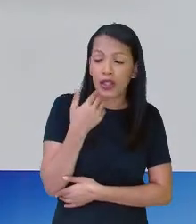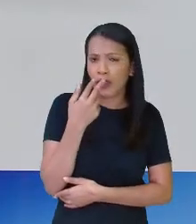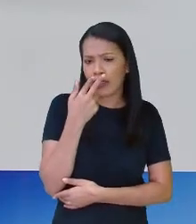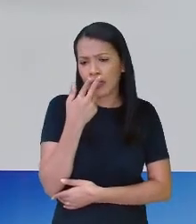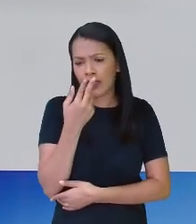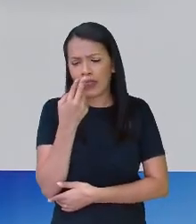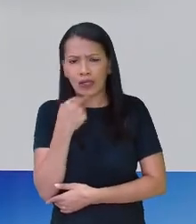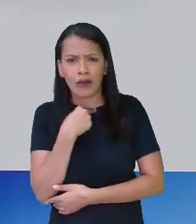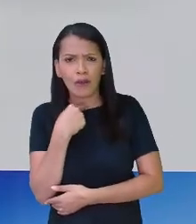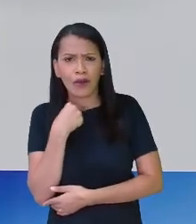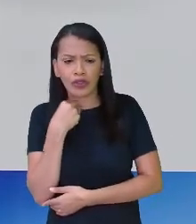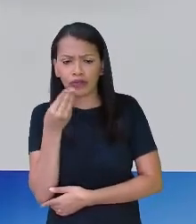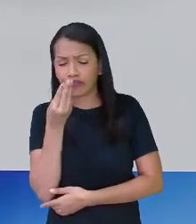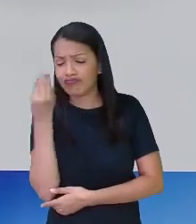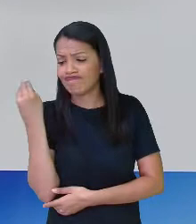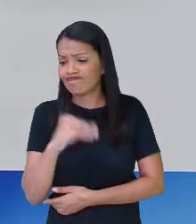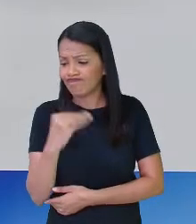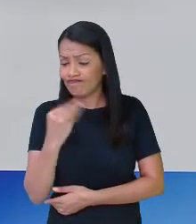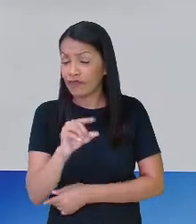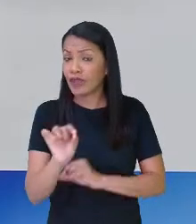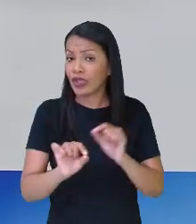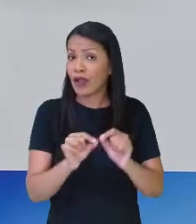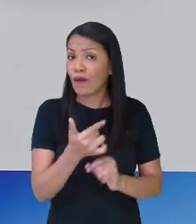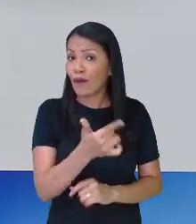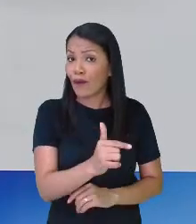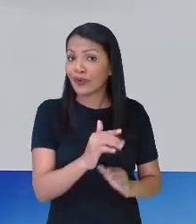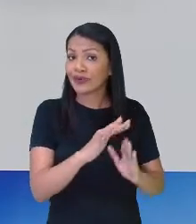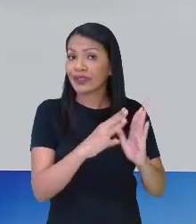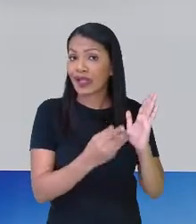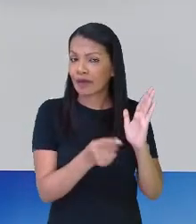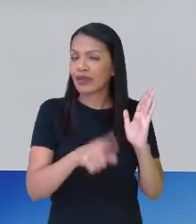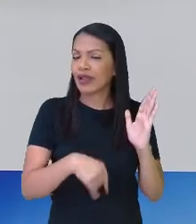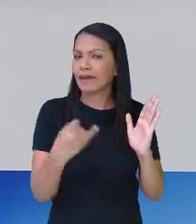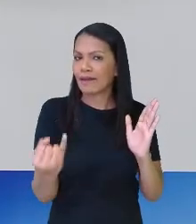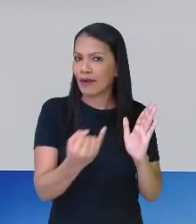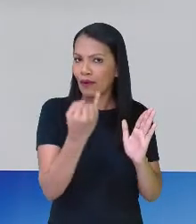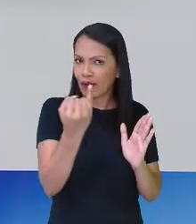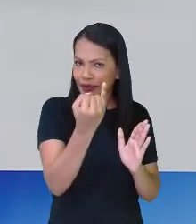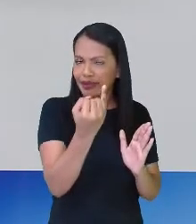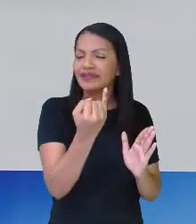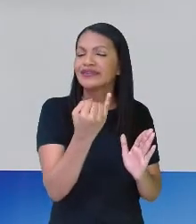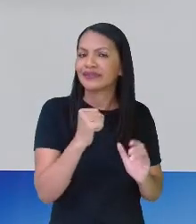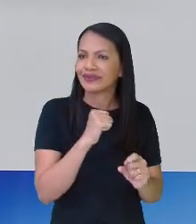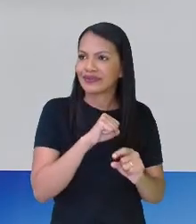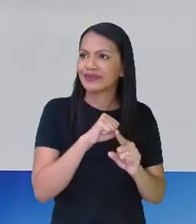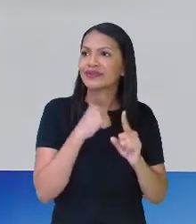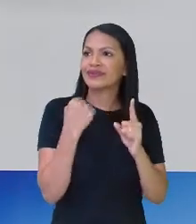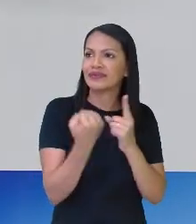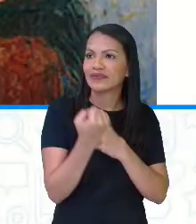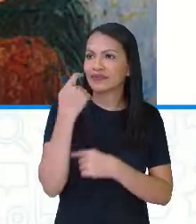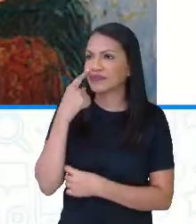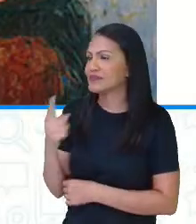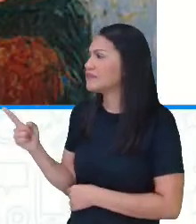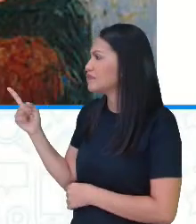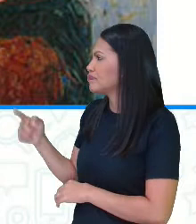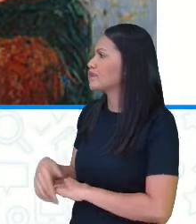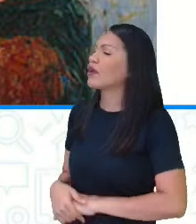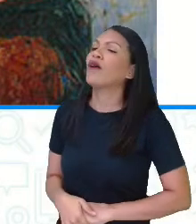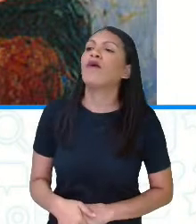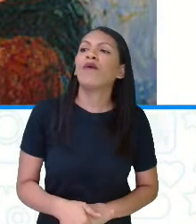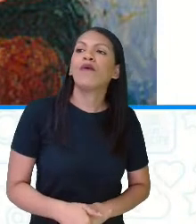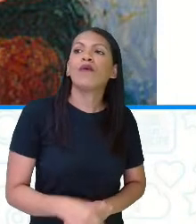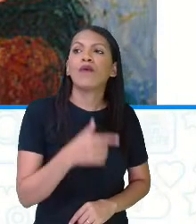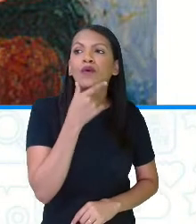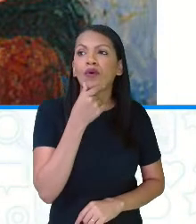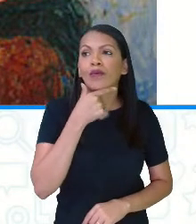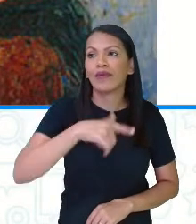desmerecer os outros quilombos também que foram muito importantes na nossa sociedade. Zumbi dos Palmares foi uma liderança negra que era responsável